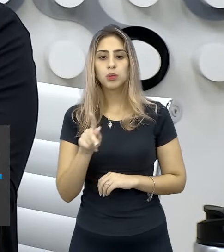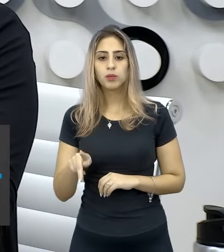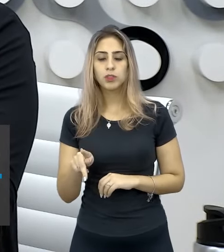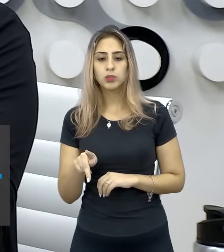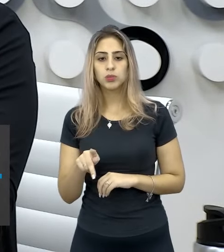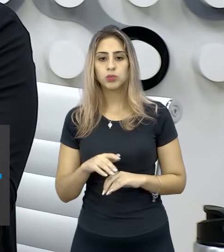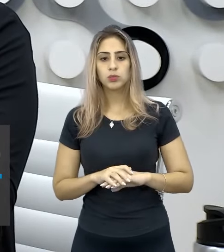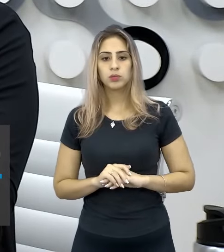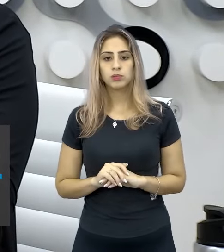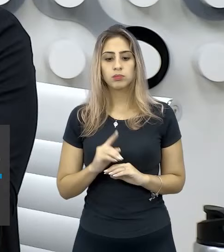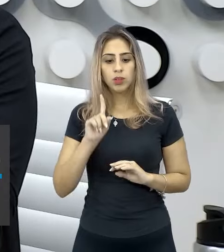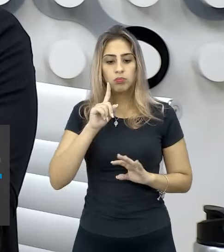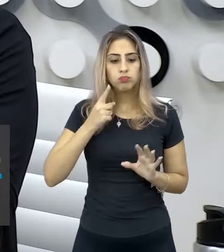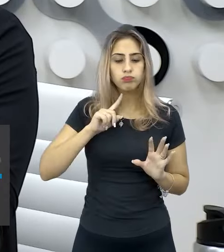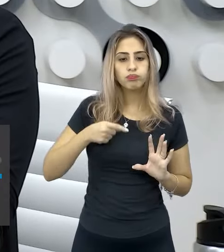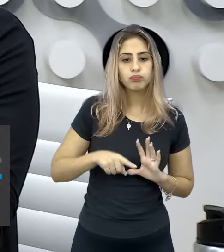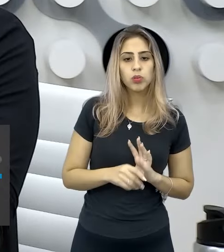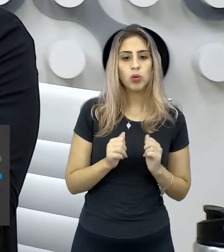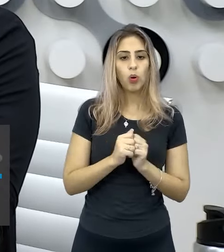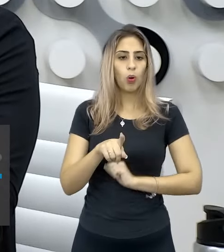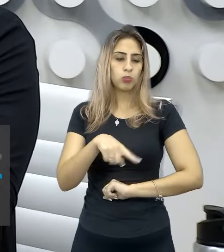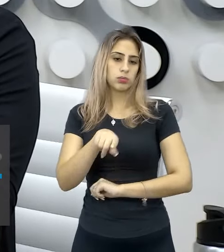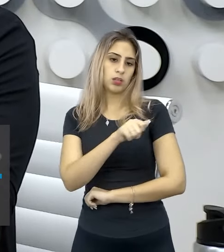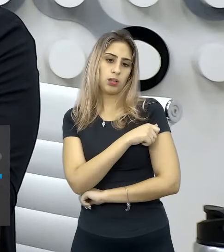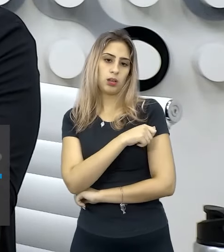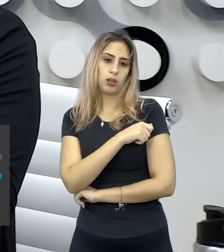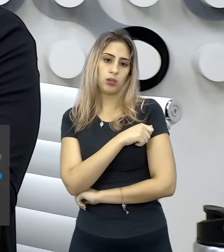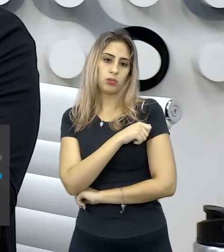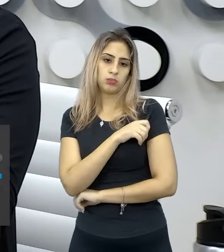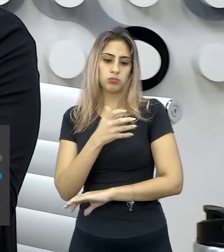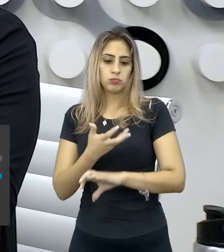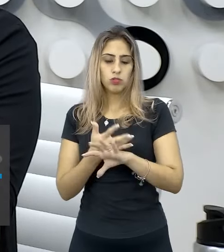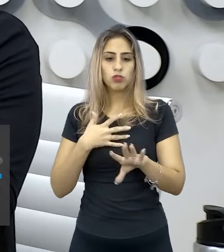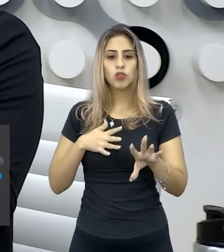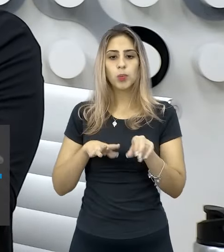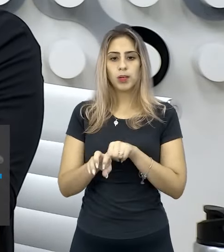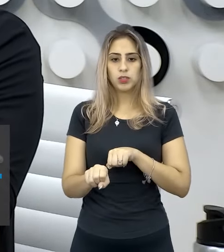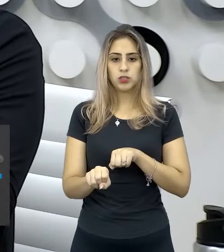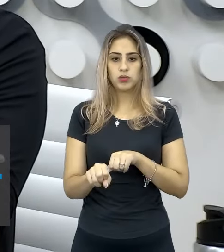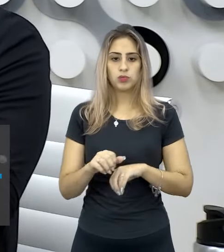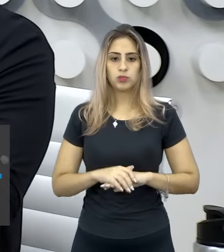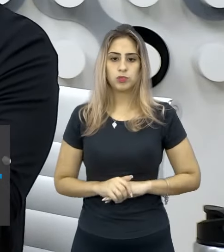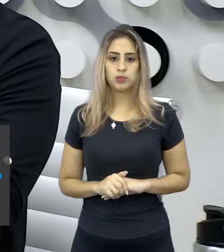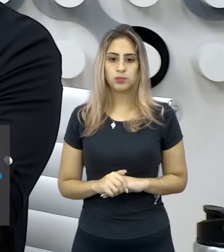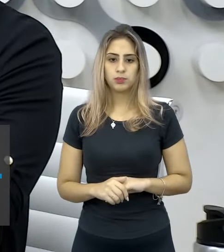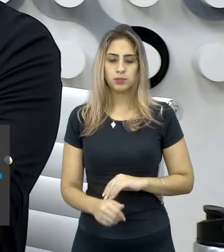vai aprofundar com os estudantes nos itinerários formativos, né?